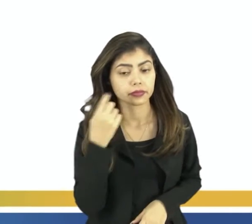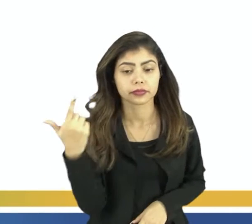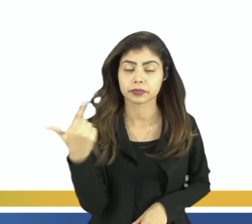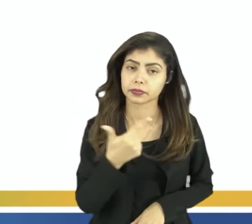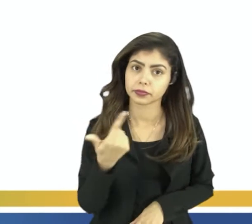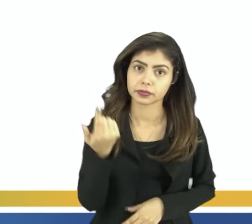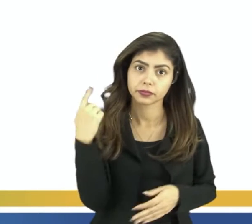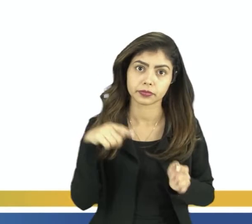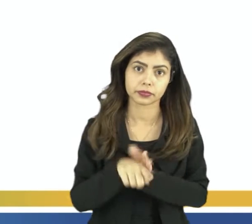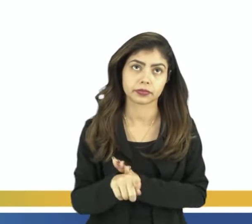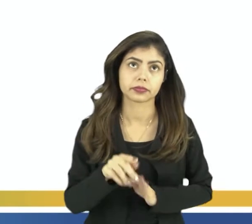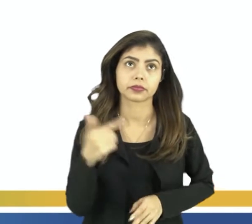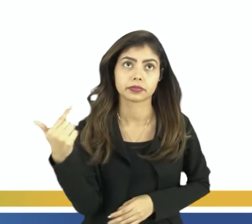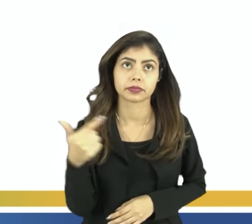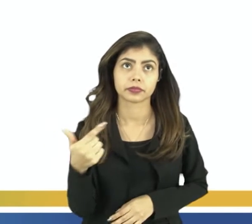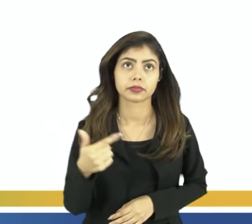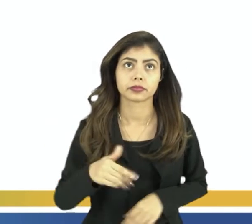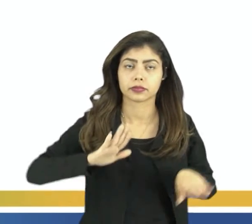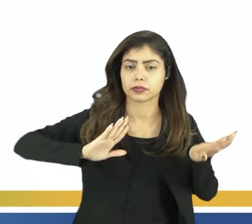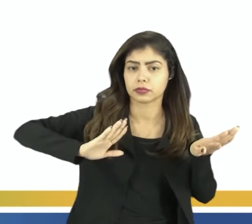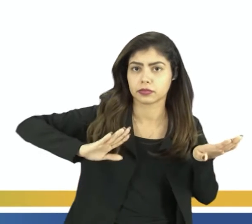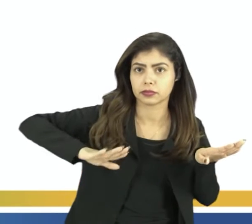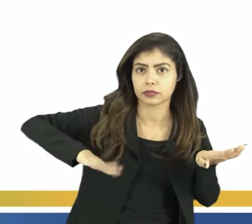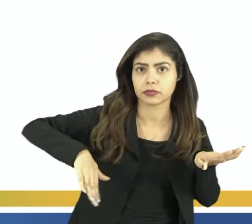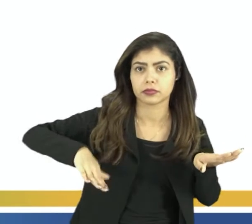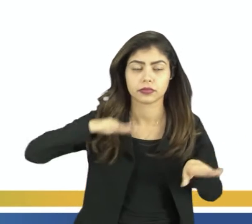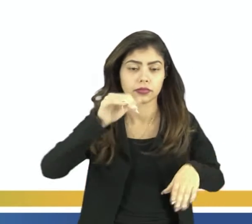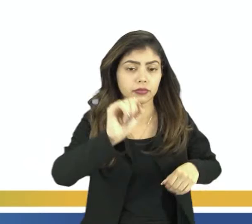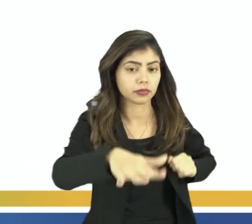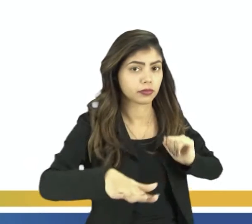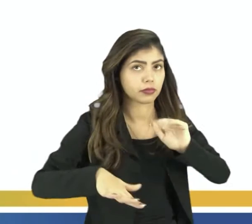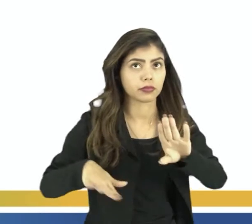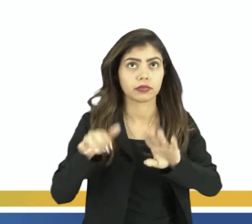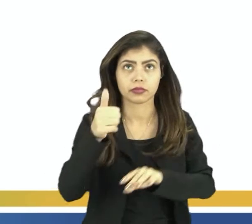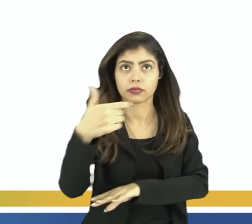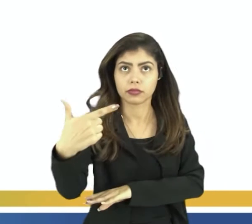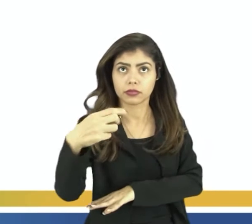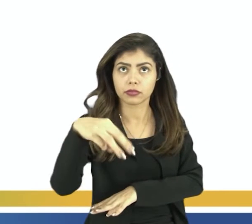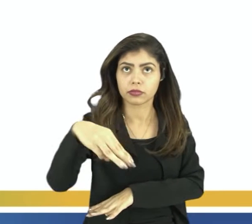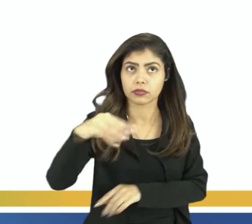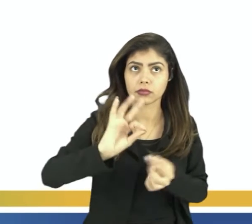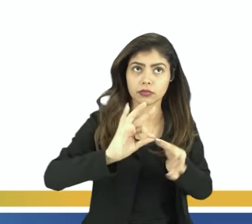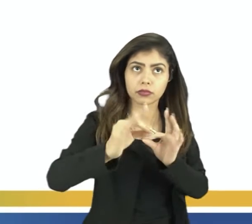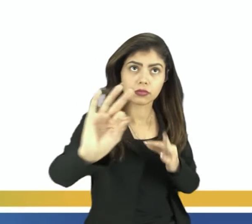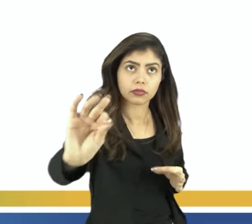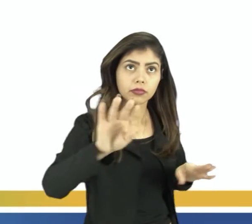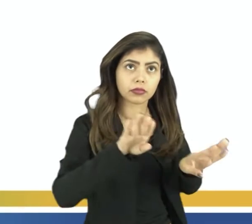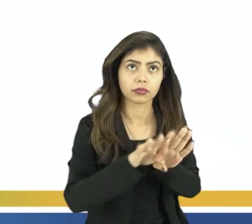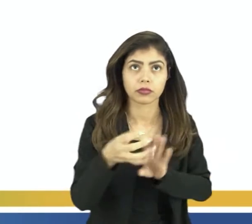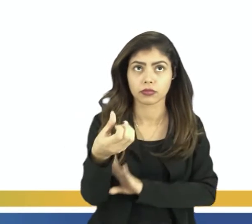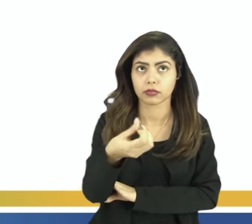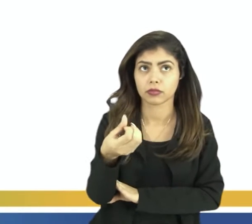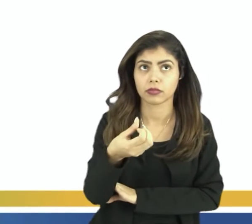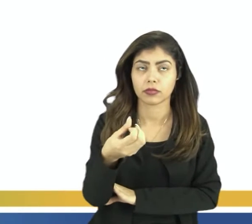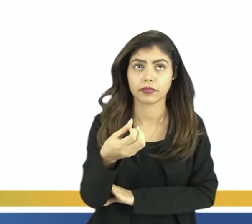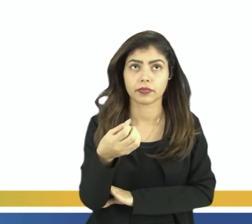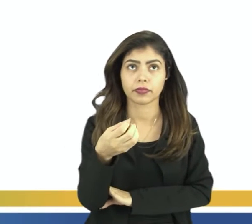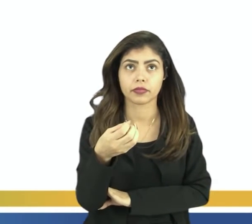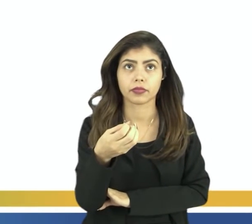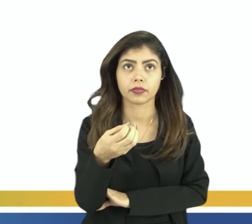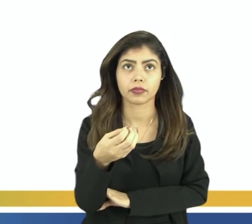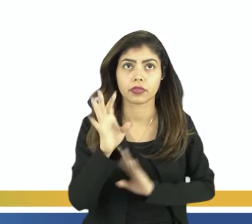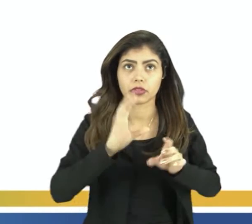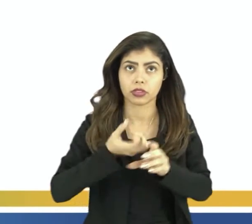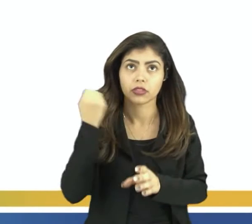segunda questão. 2. Uma piscina retangular com 12 metros de comprimento por 6 metros de largura